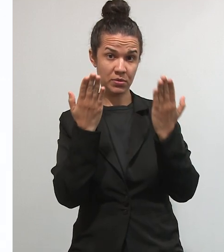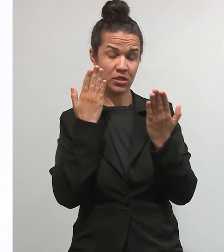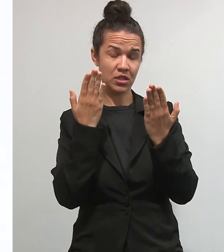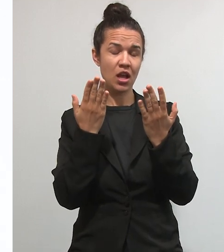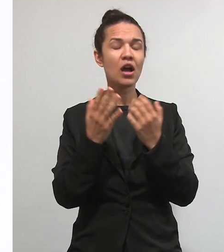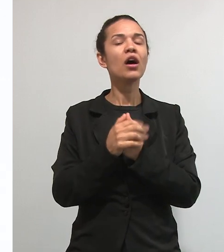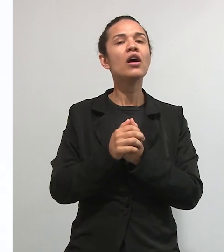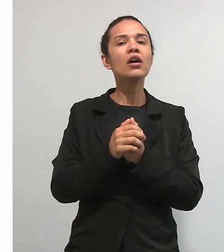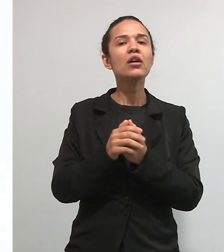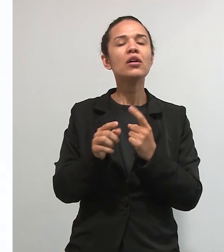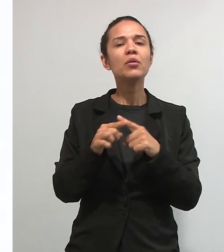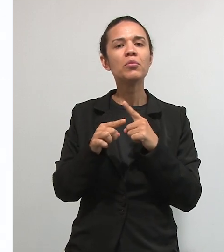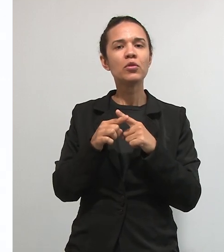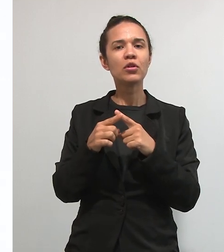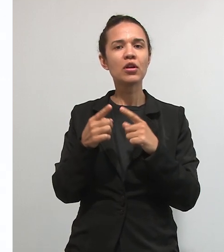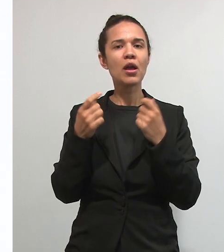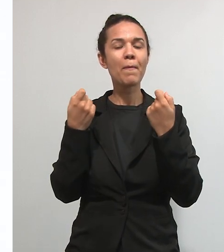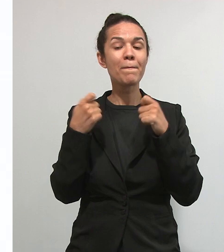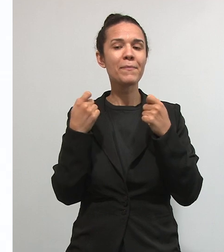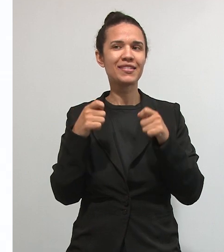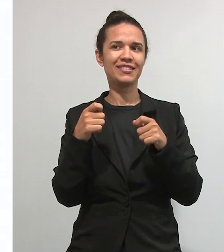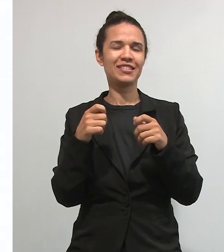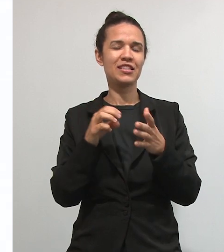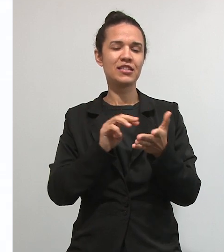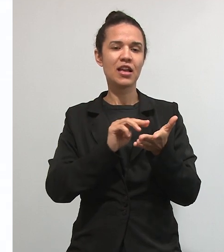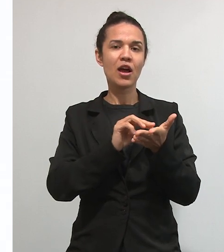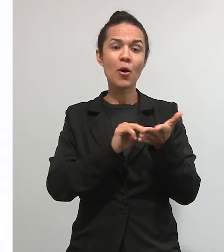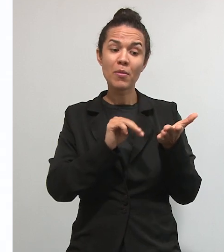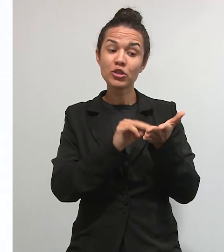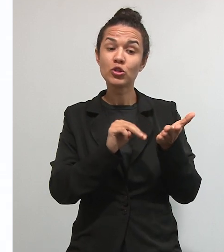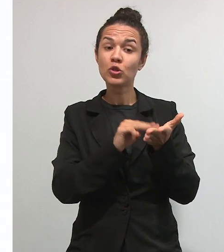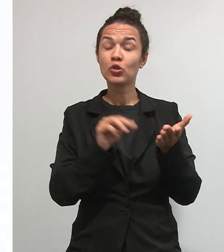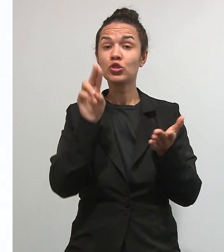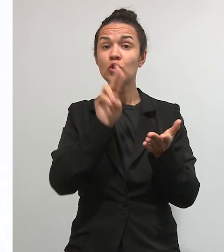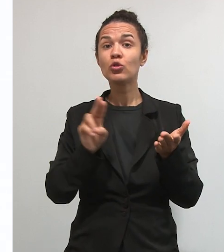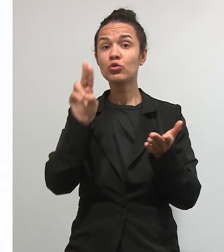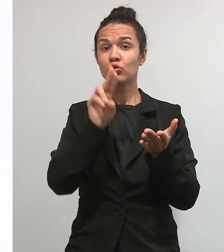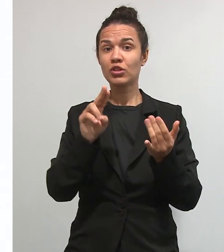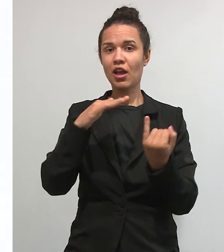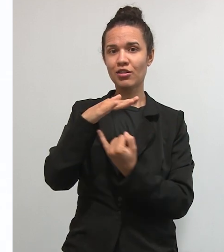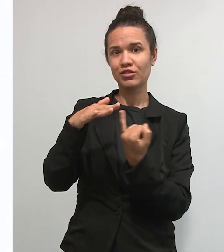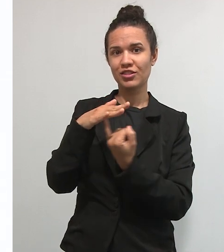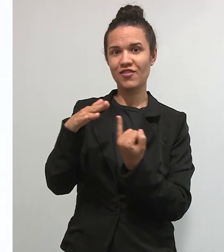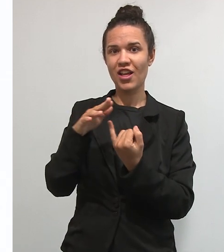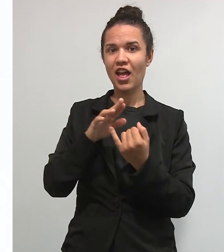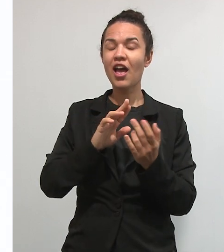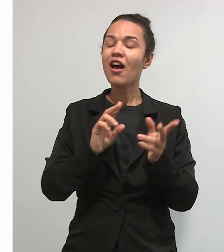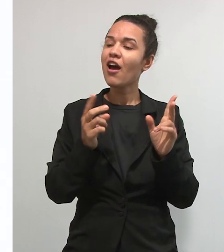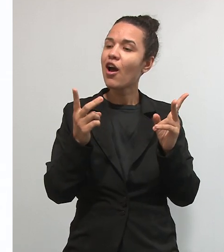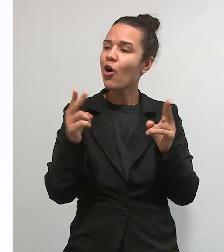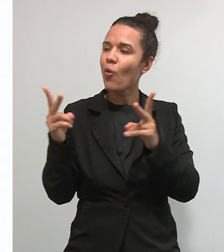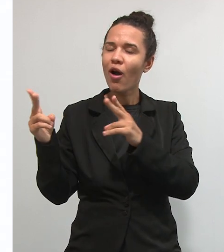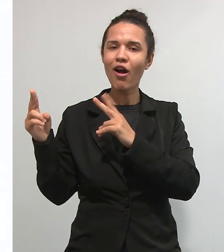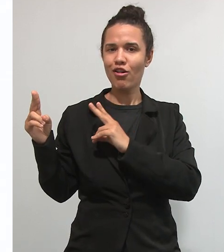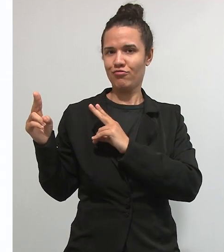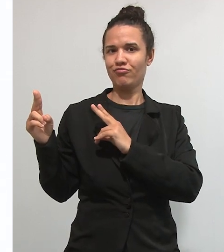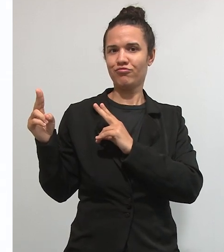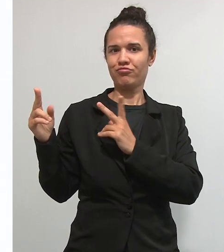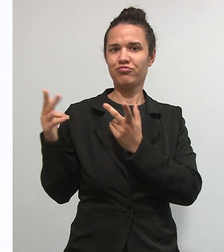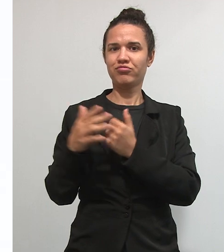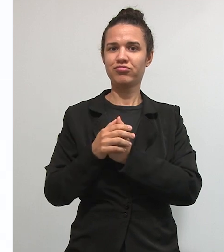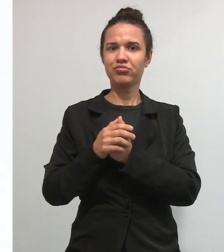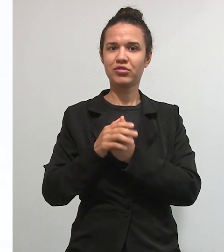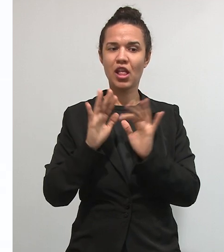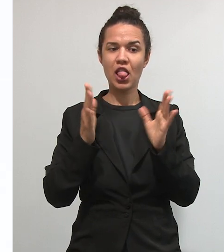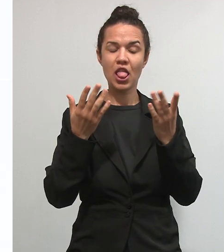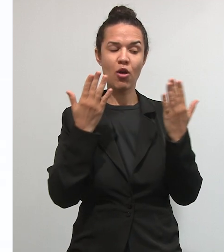aqui, porque visa o quê? Utilizar mesmos métodos, outras entidades similares, tá? Ele deve os mesmos métodos para